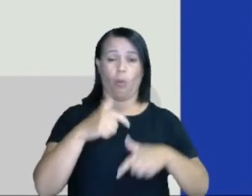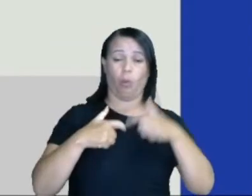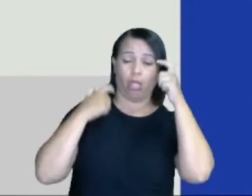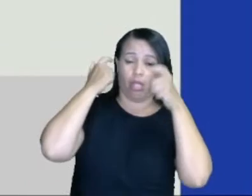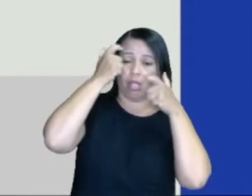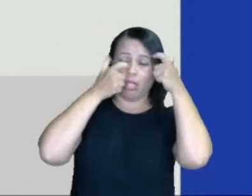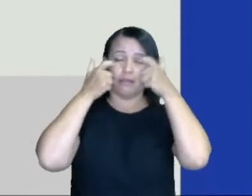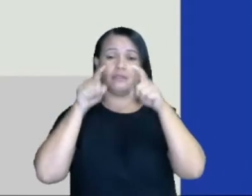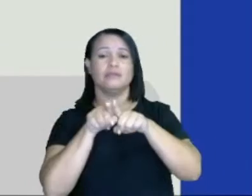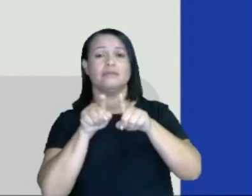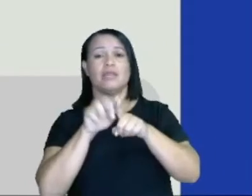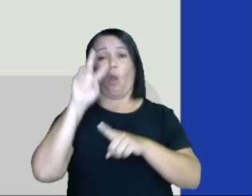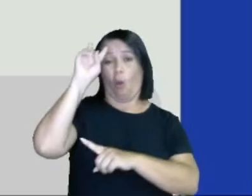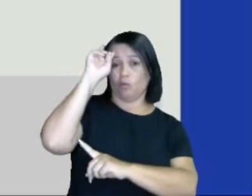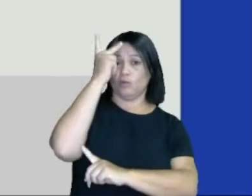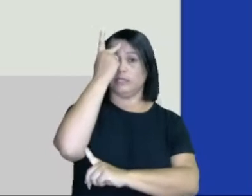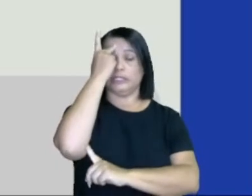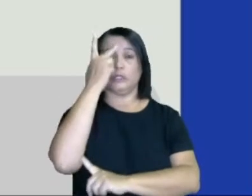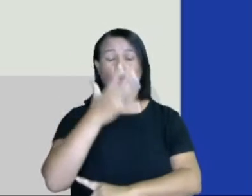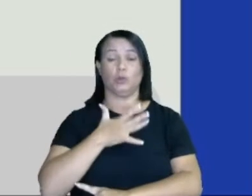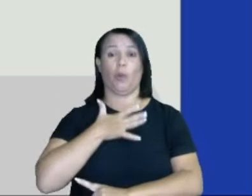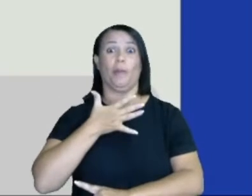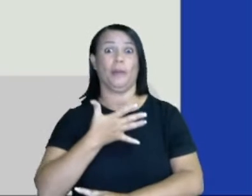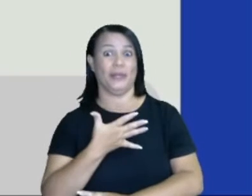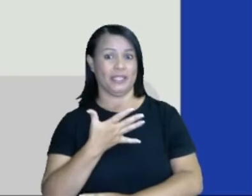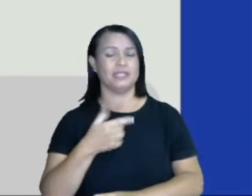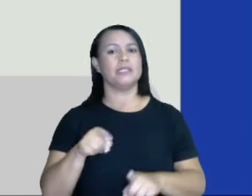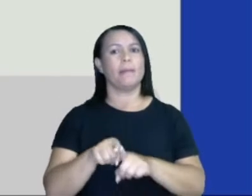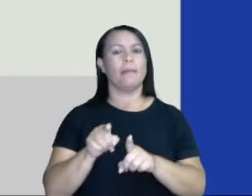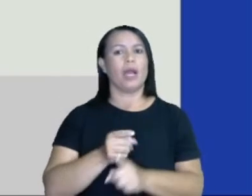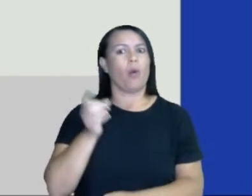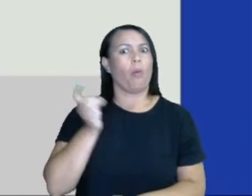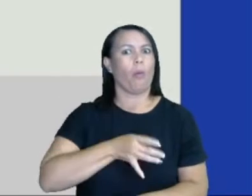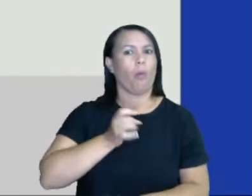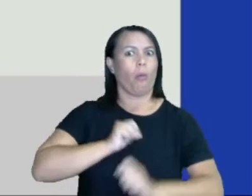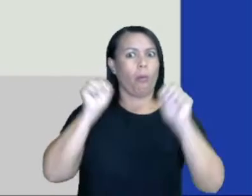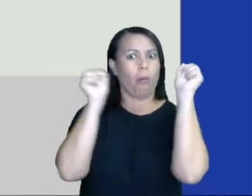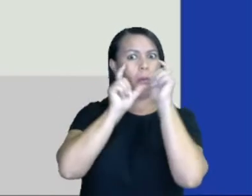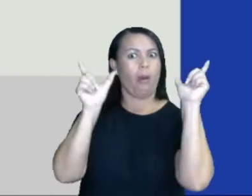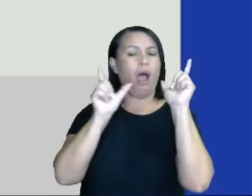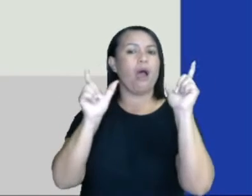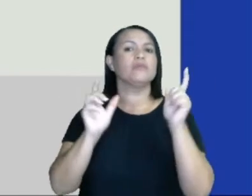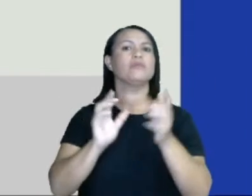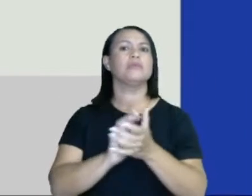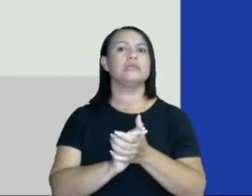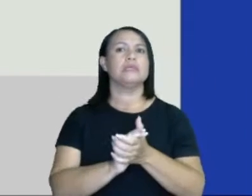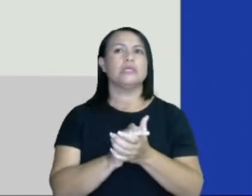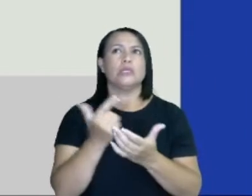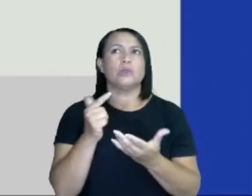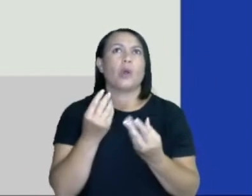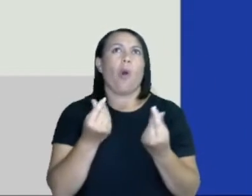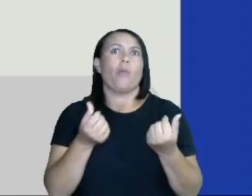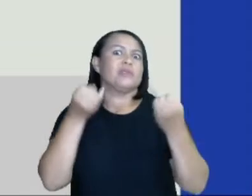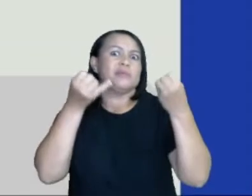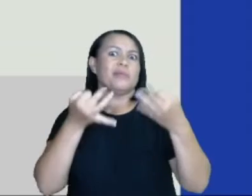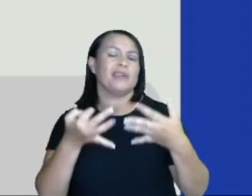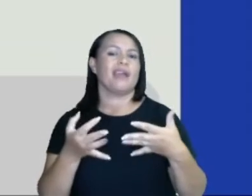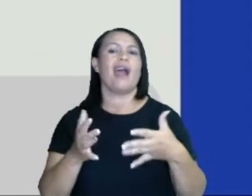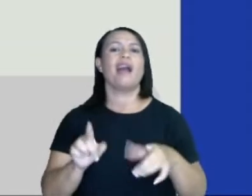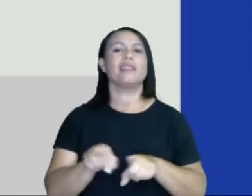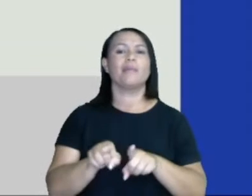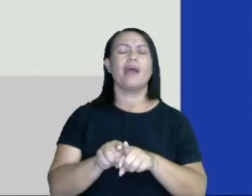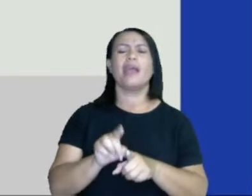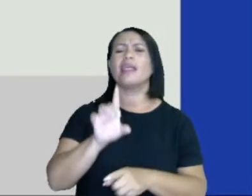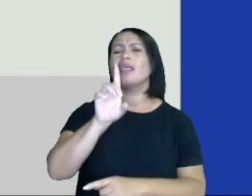frustrado, confundido, surpreendido, assombrado, sem palavras, de broma.